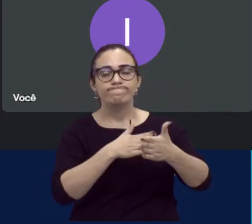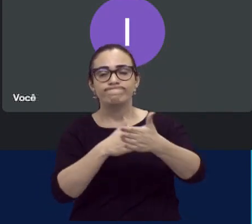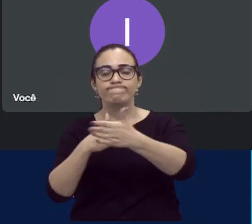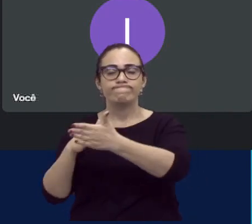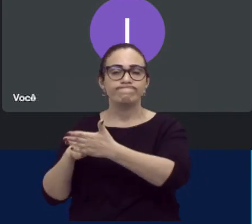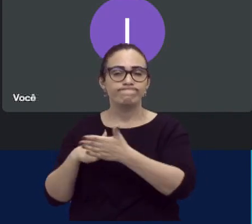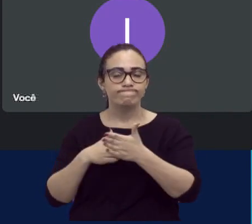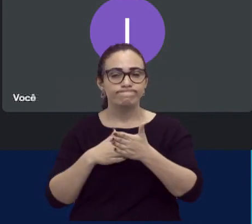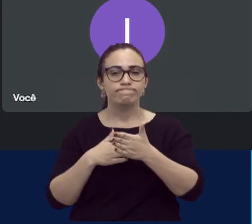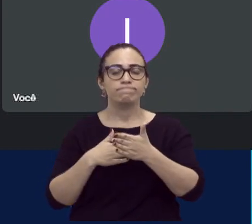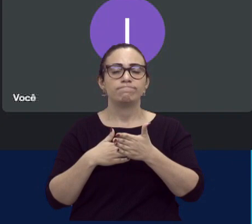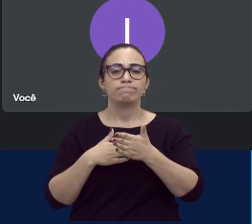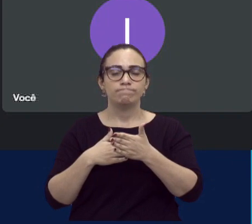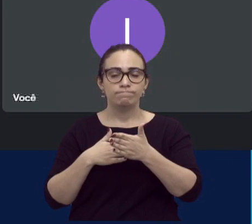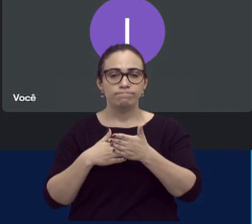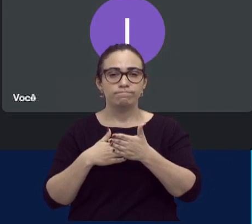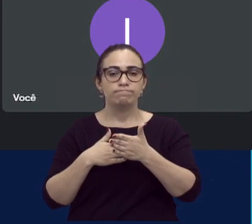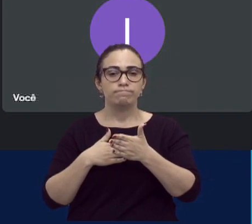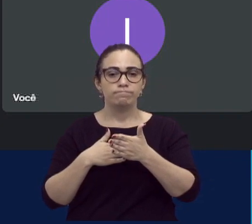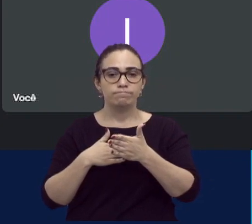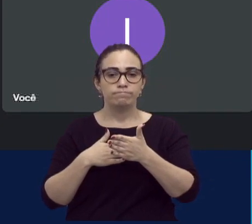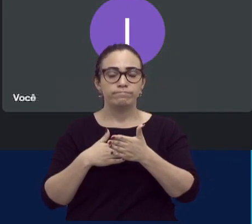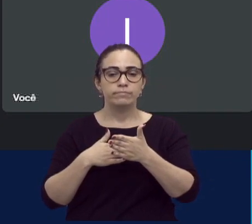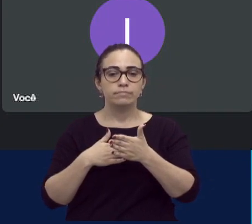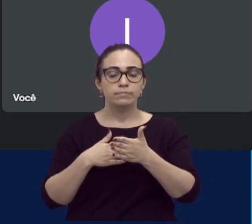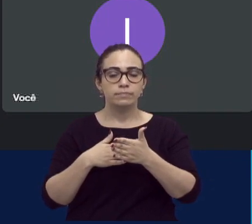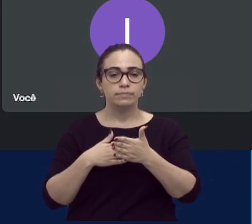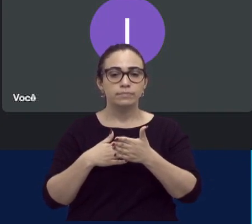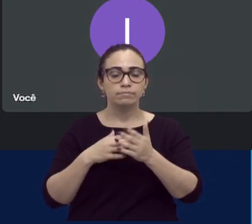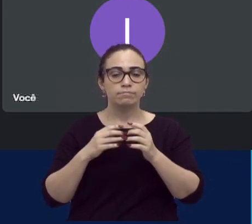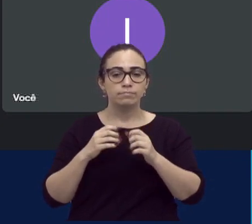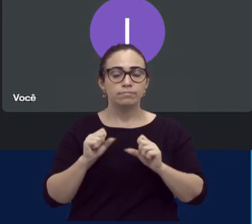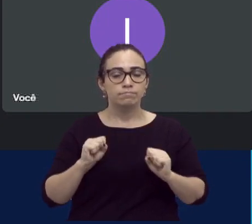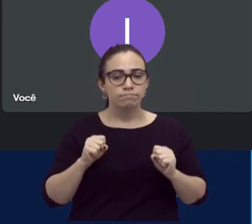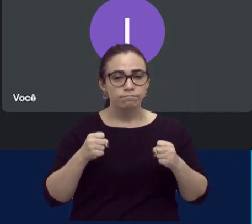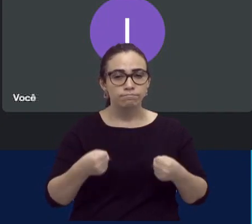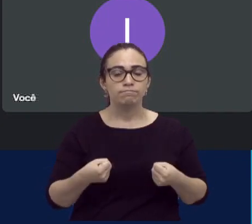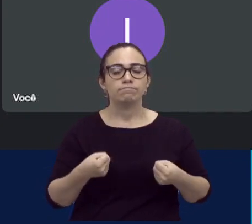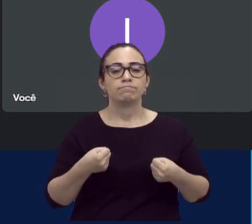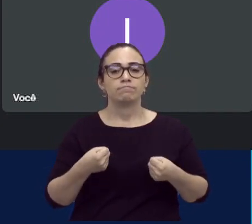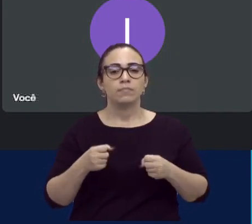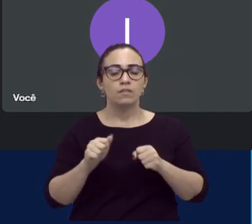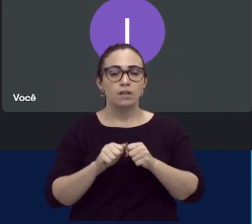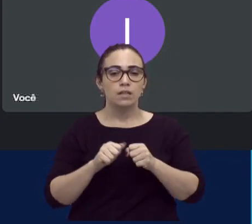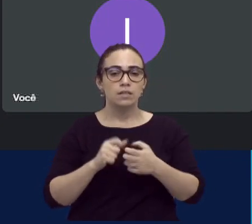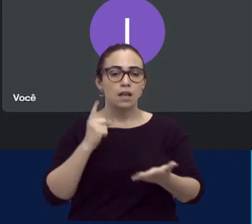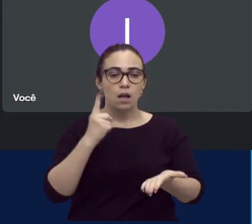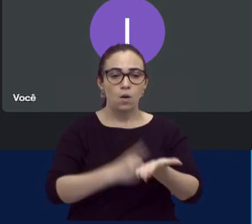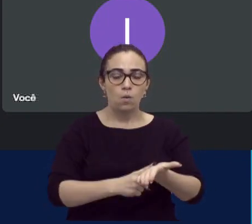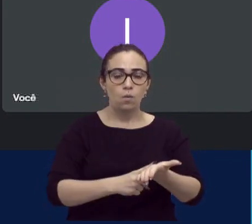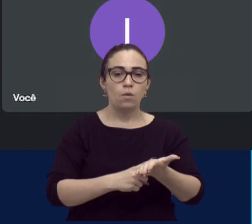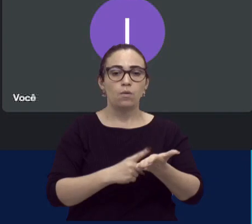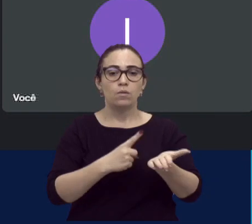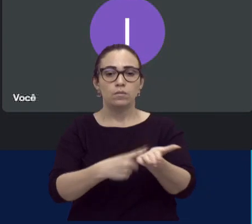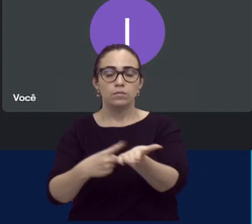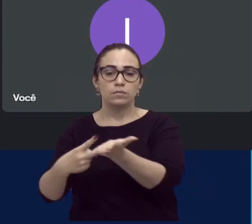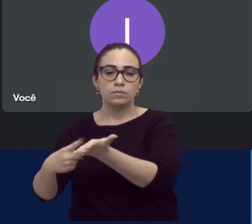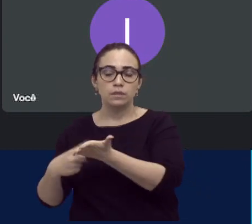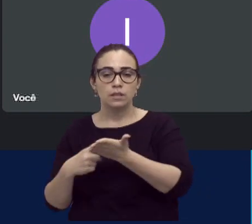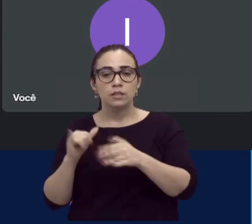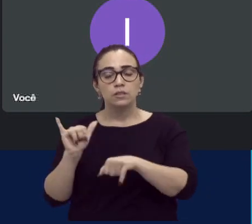adversárias, concorrentes, para poder compor, quem sabe, acordos, consensos, meios